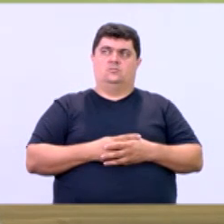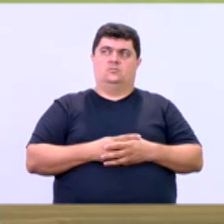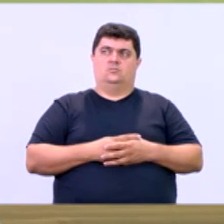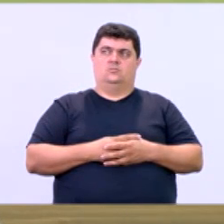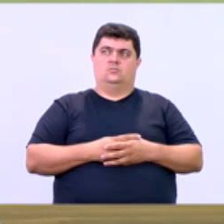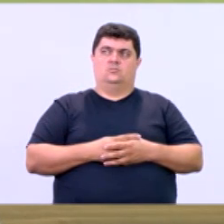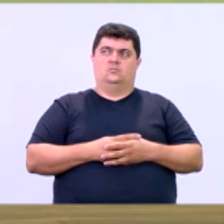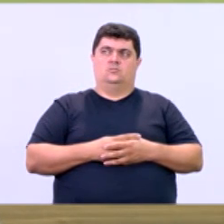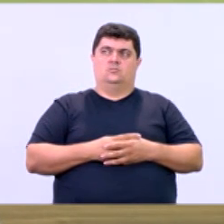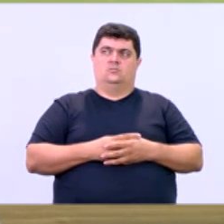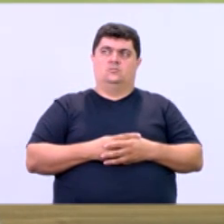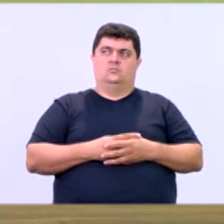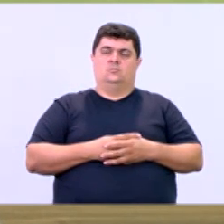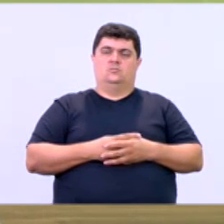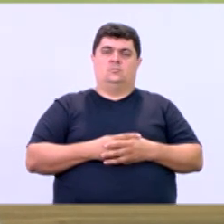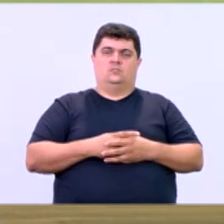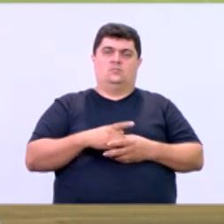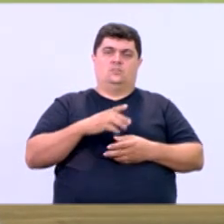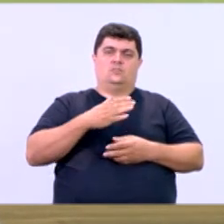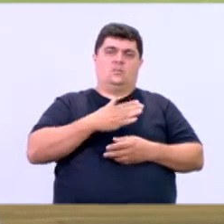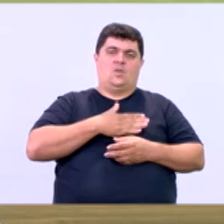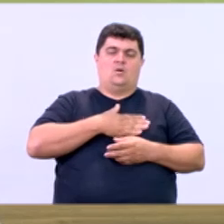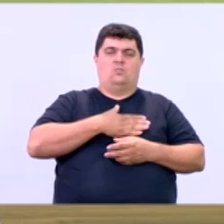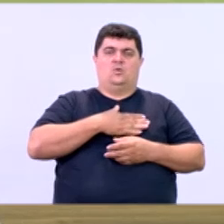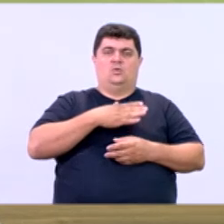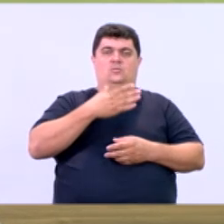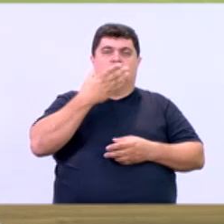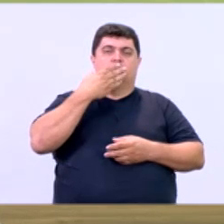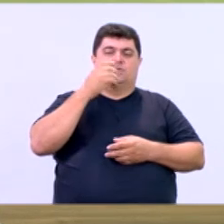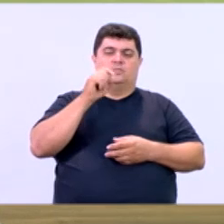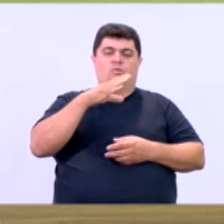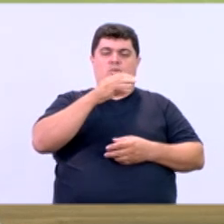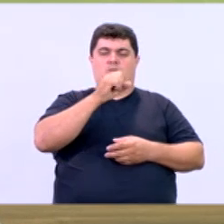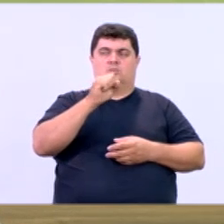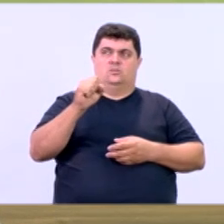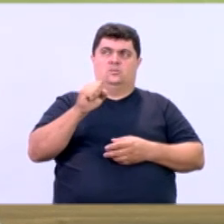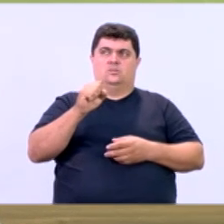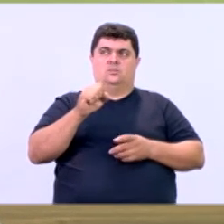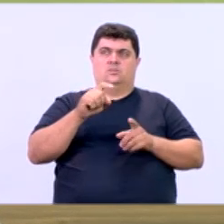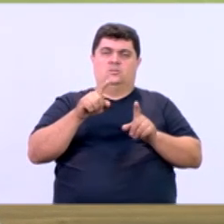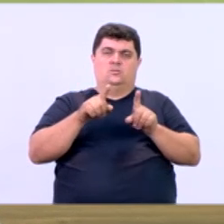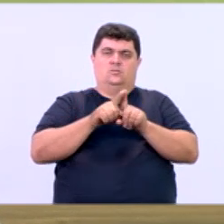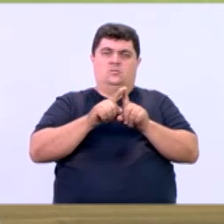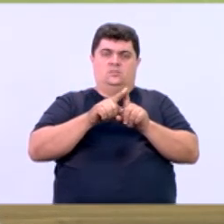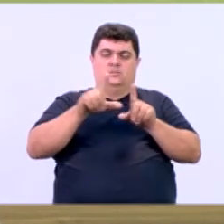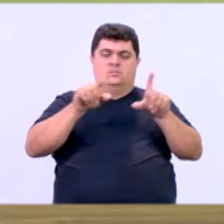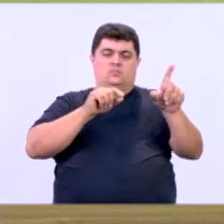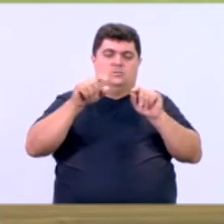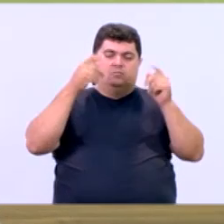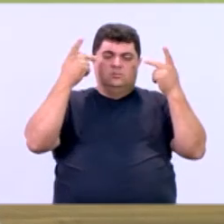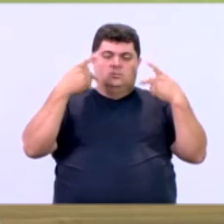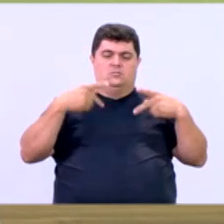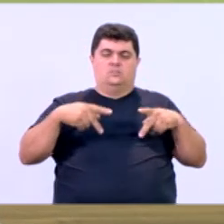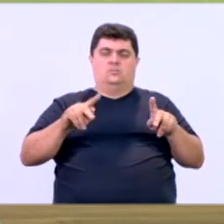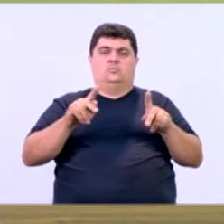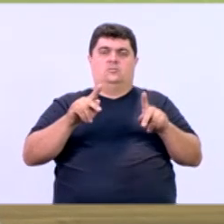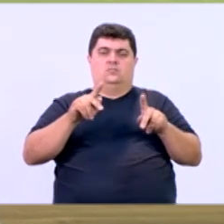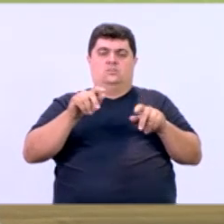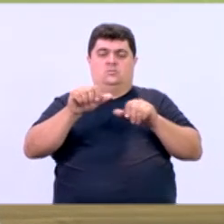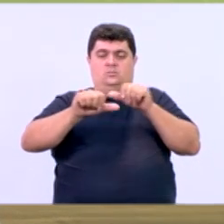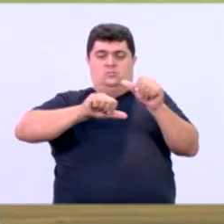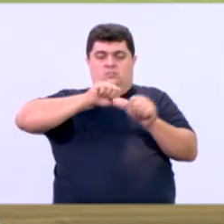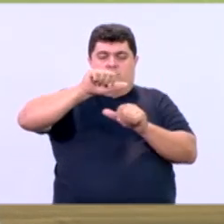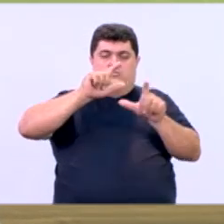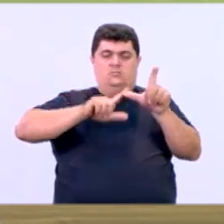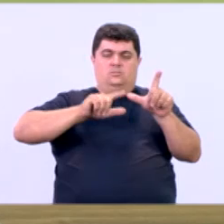E a folha de estilo Meus Estilos.css, na seleção do corpo, ela modifica a